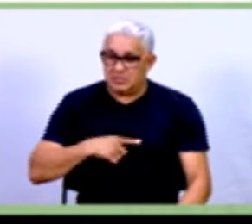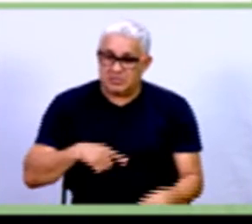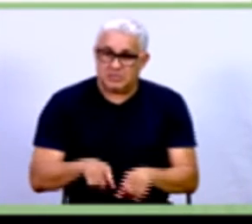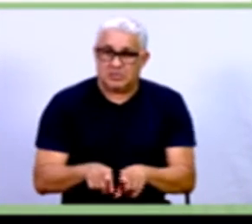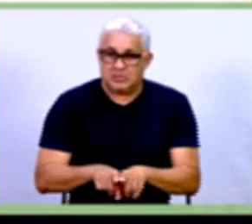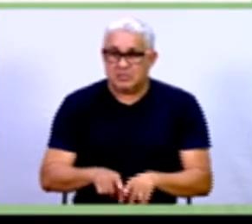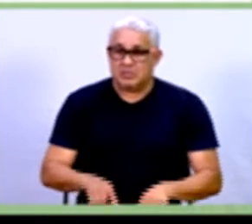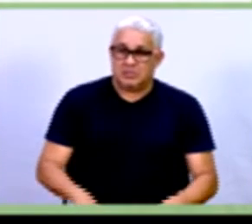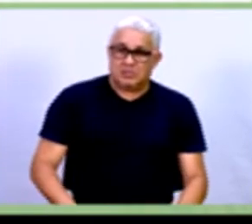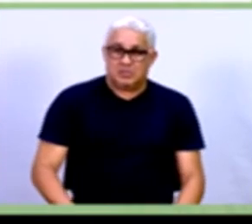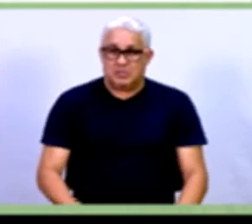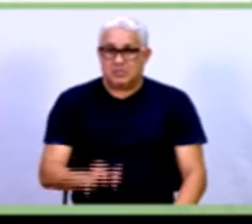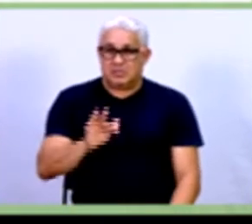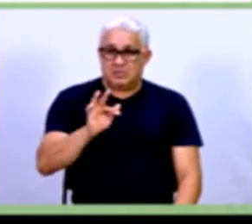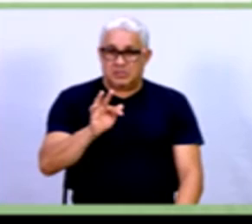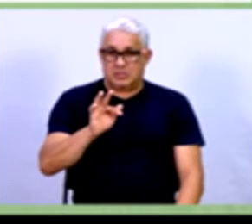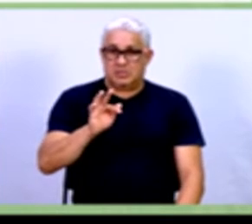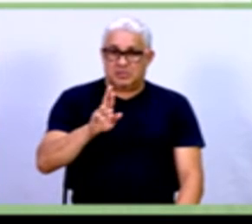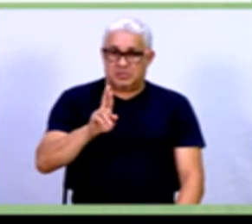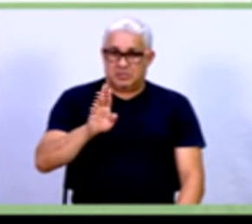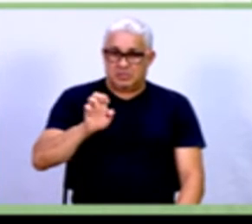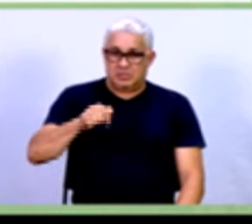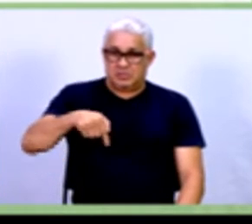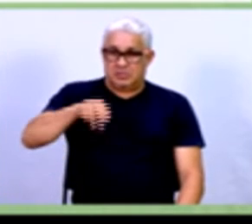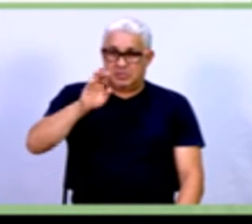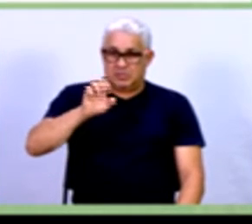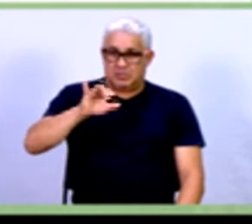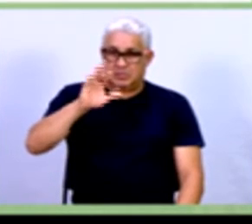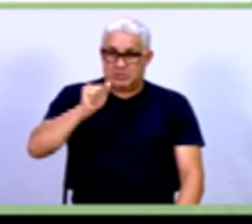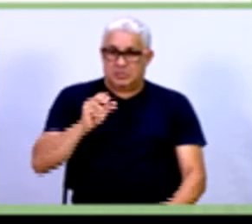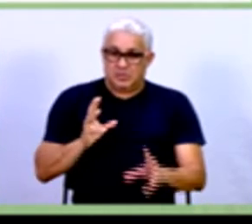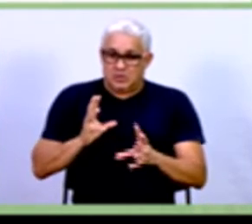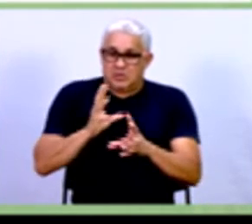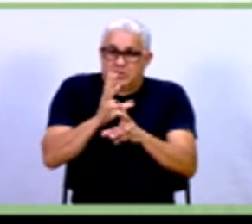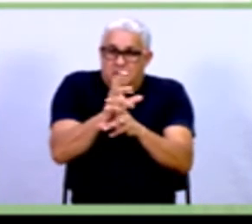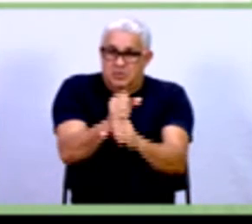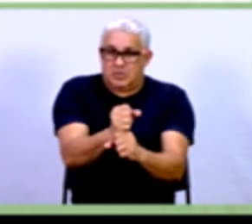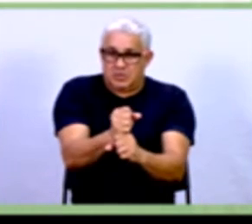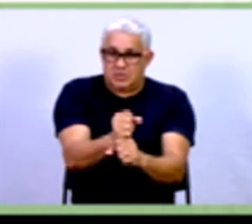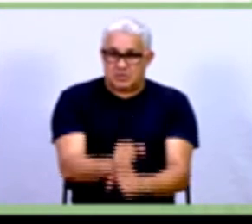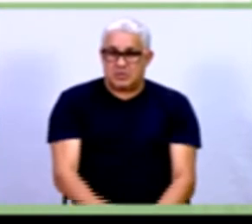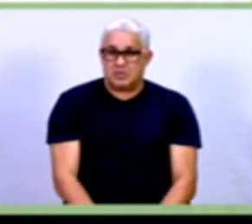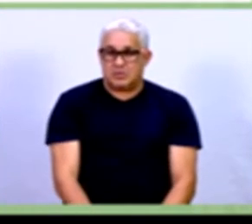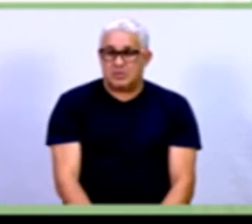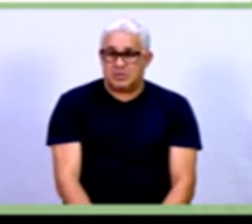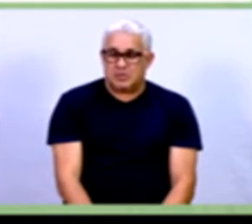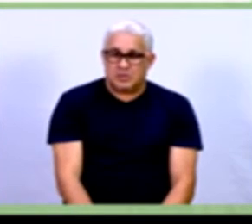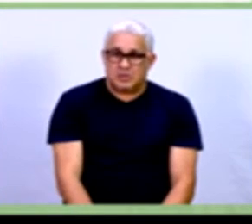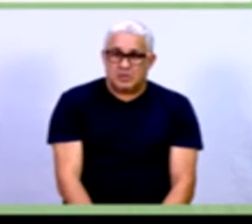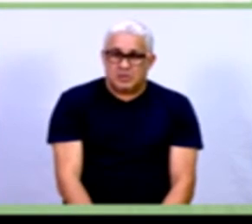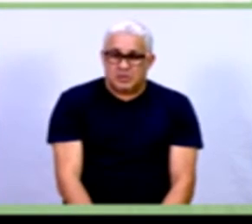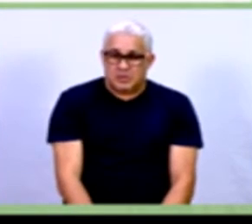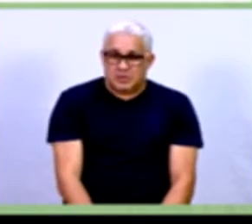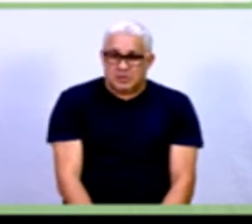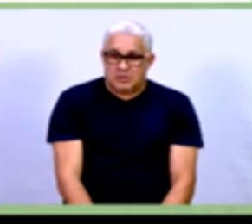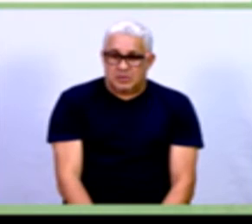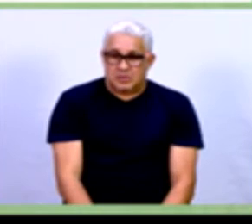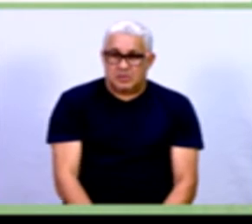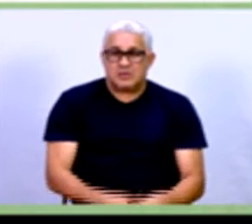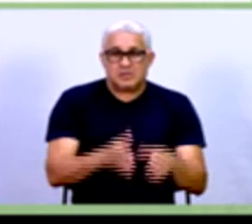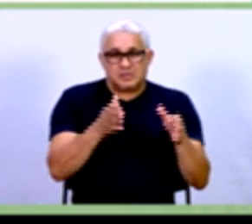a nossa frequência acumulada. Olha aqui, pessoal. É que como a gente vai indo